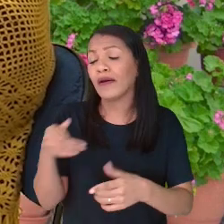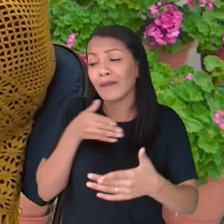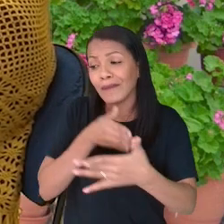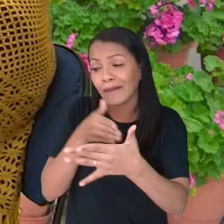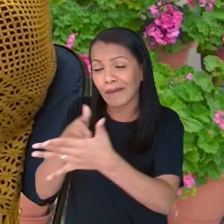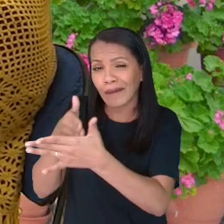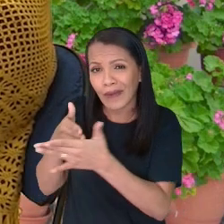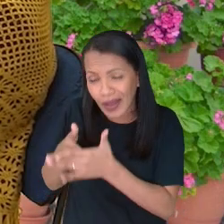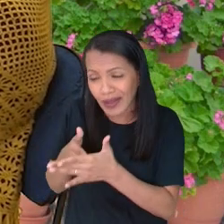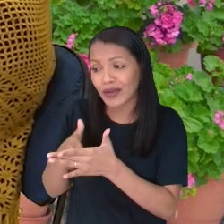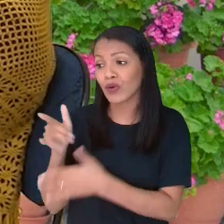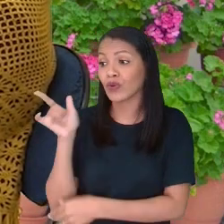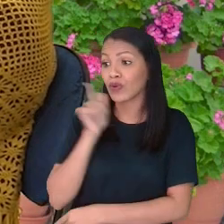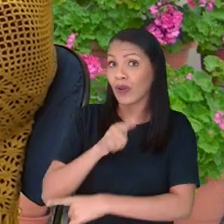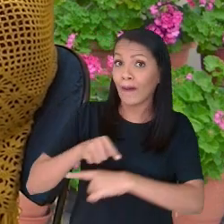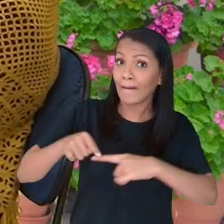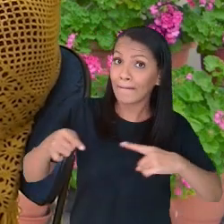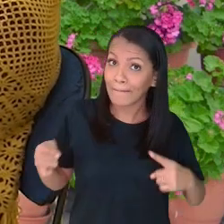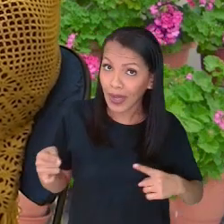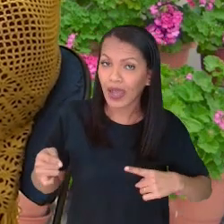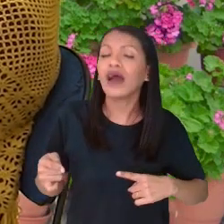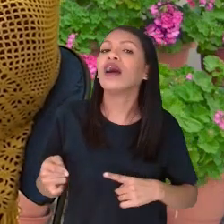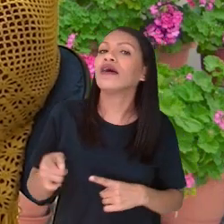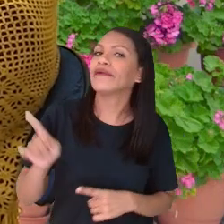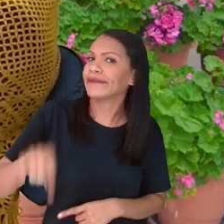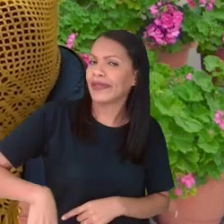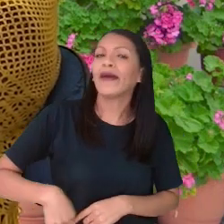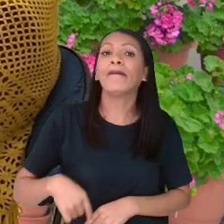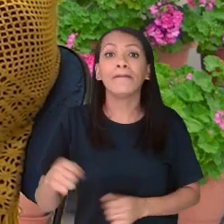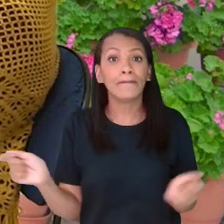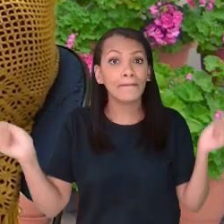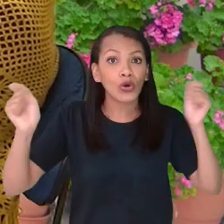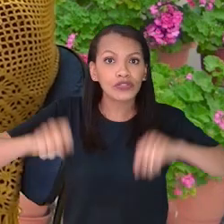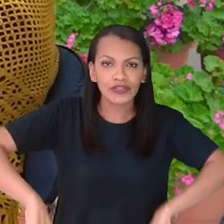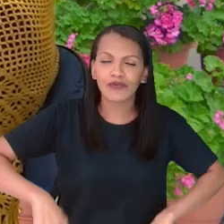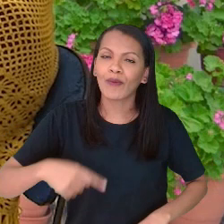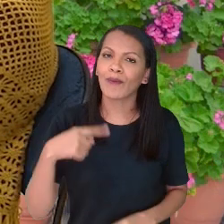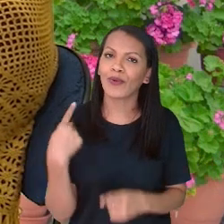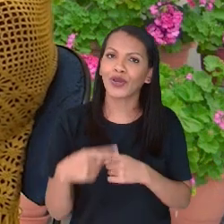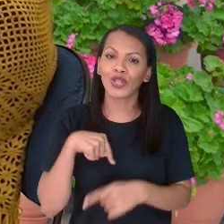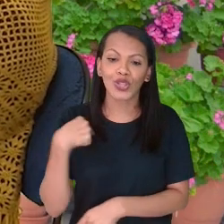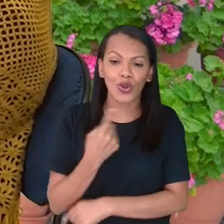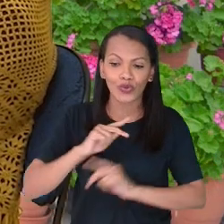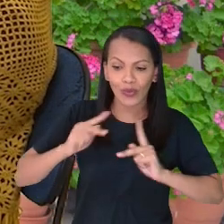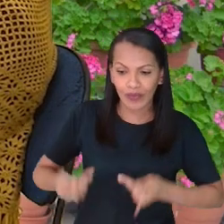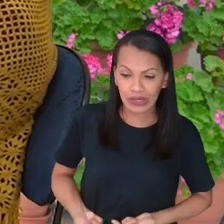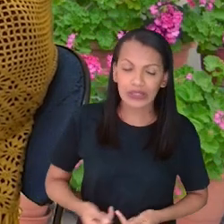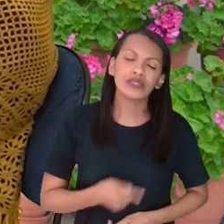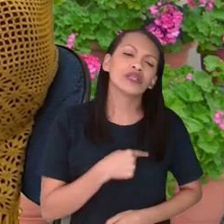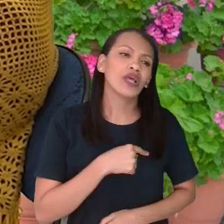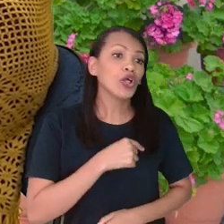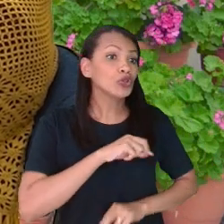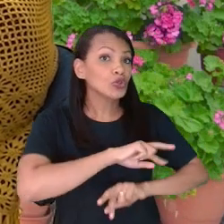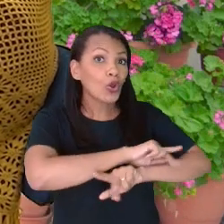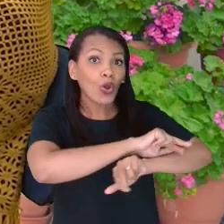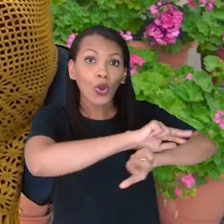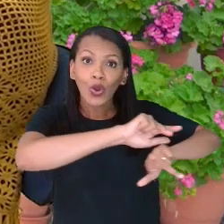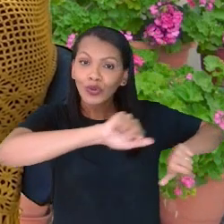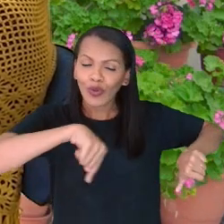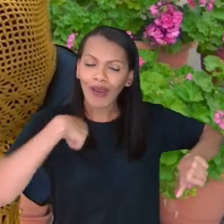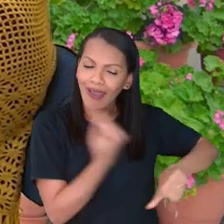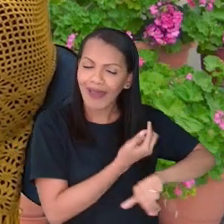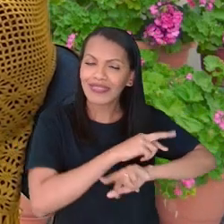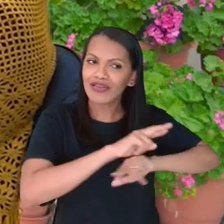dificuldades para vencer. Mas isso é o mundo, isso são seres humanos. Todos nós temos diferenças, com deficiência ou